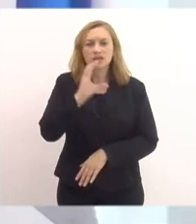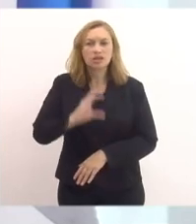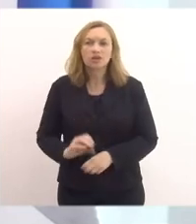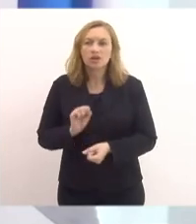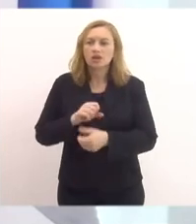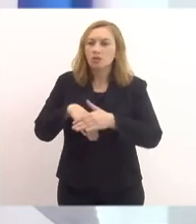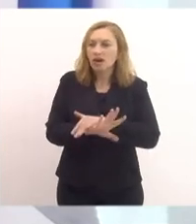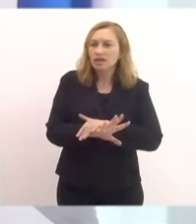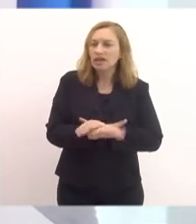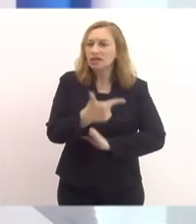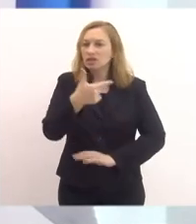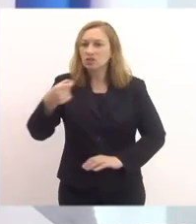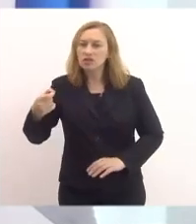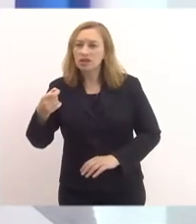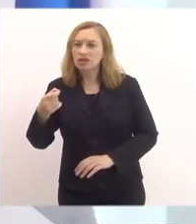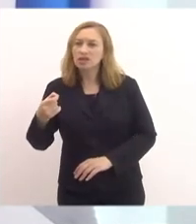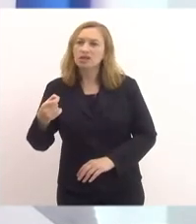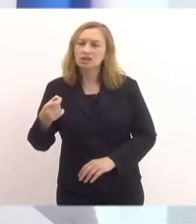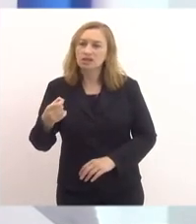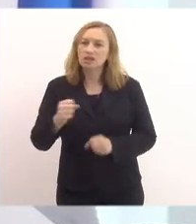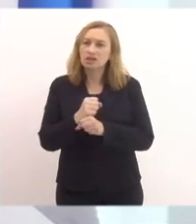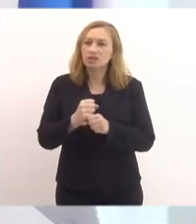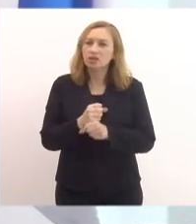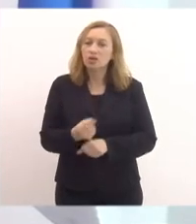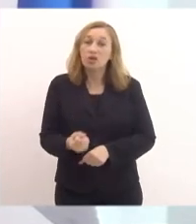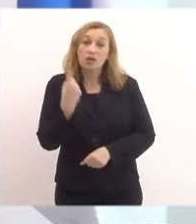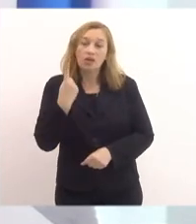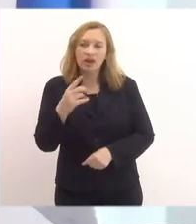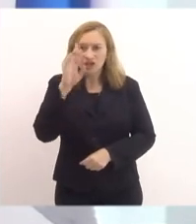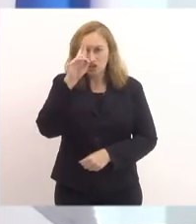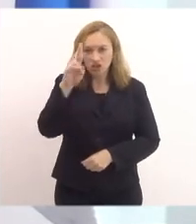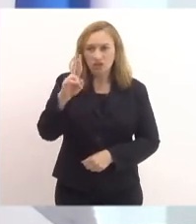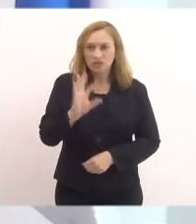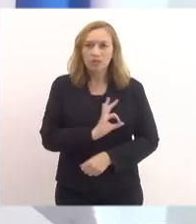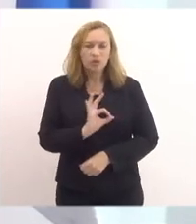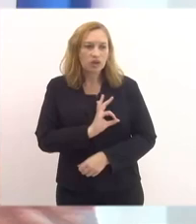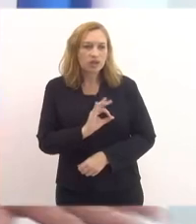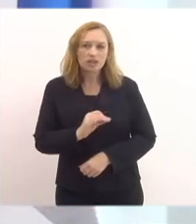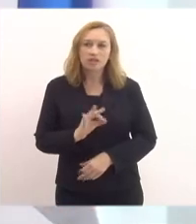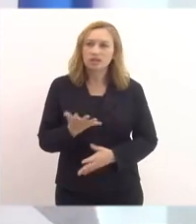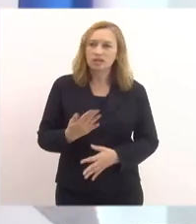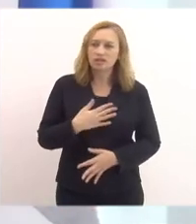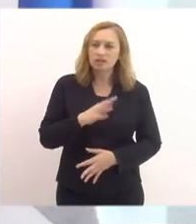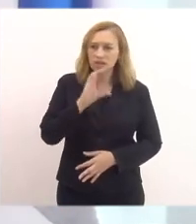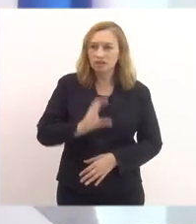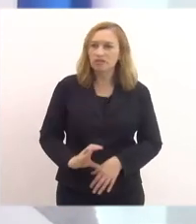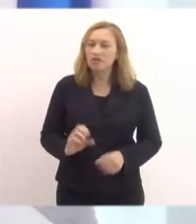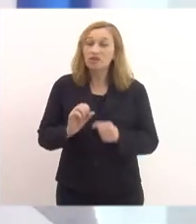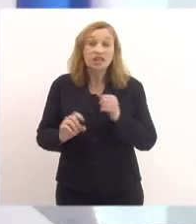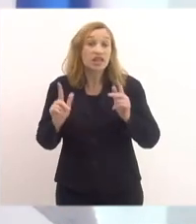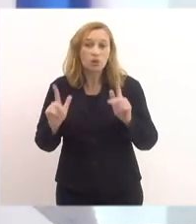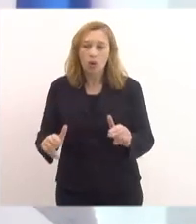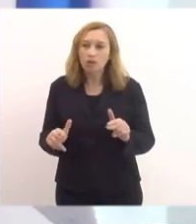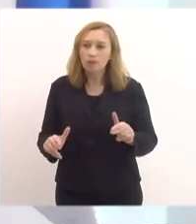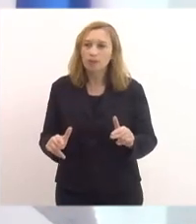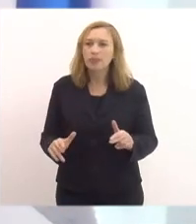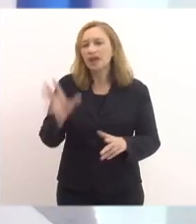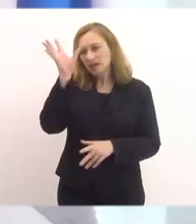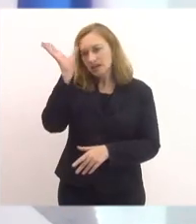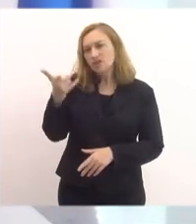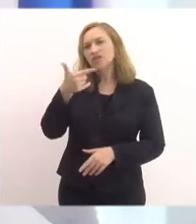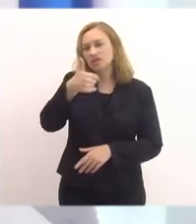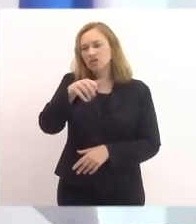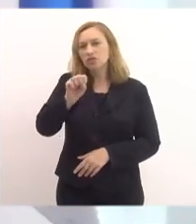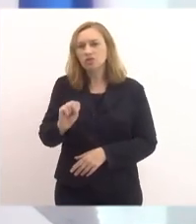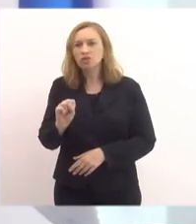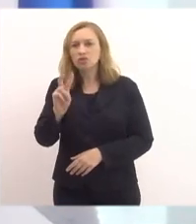anos, com uma ex-chefe da Polícia Civil aqui ao lado, de forma muito tranquila e amena. Então, tenho convicção que a gente vai fazer igual. Sim. Resolvendo as 28 vagas, a